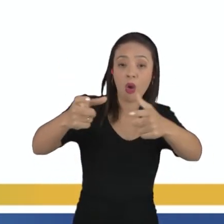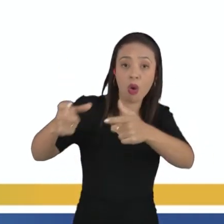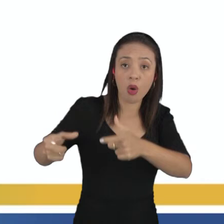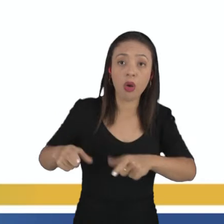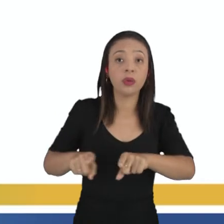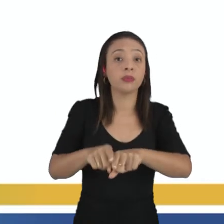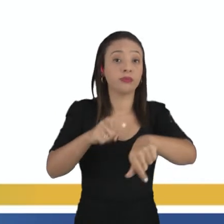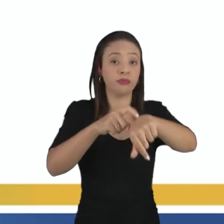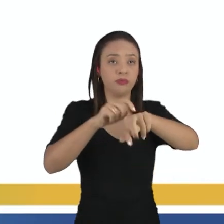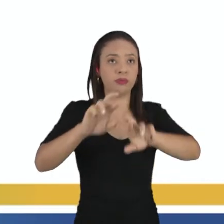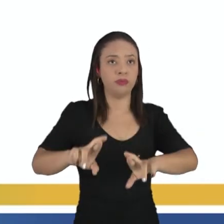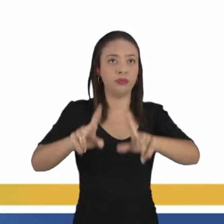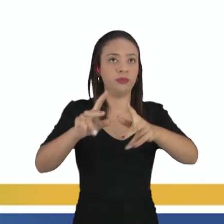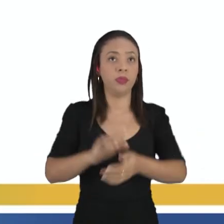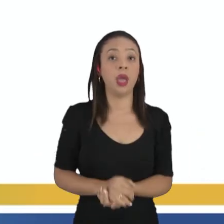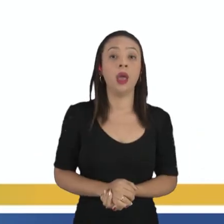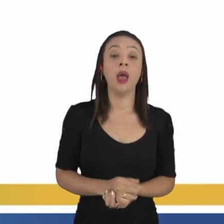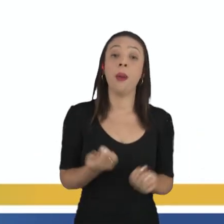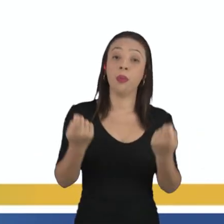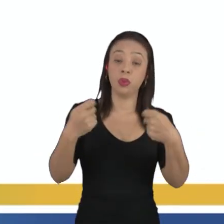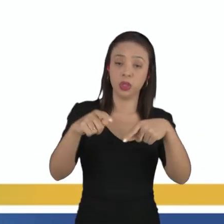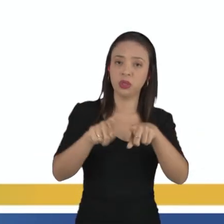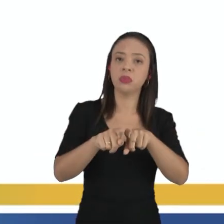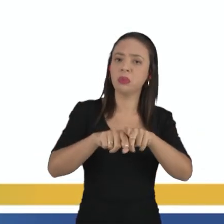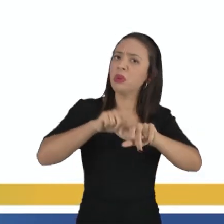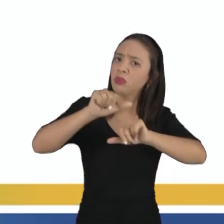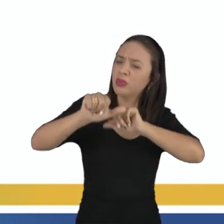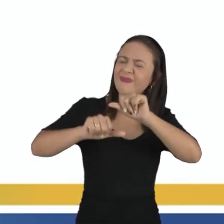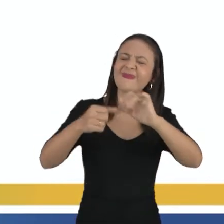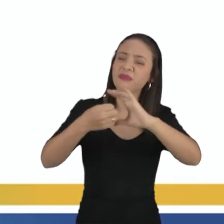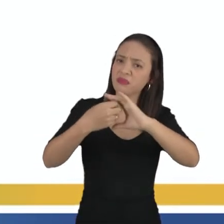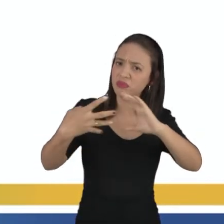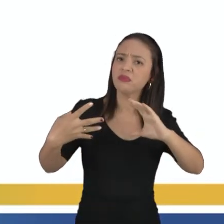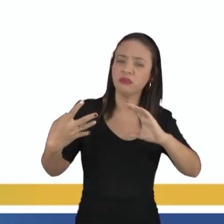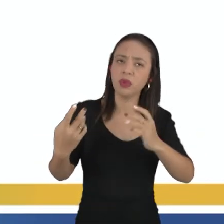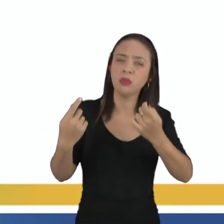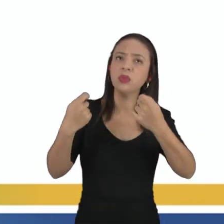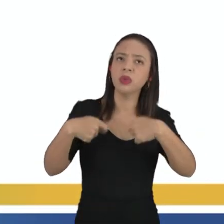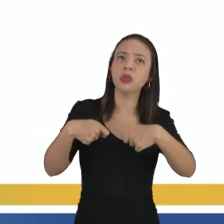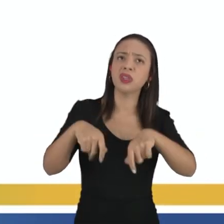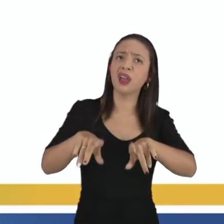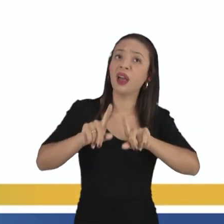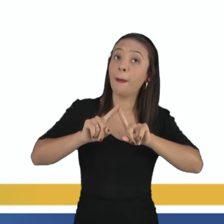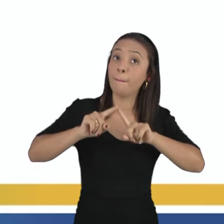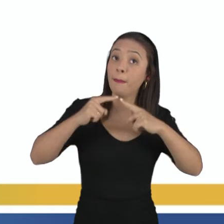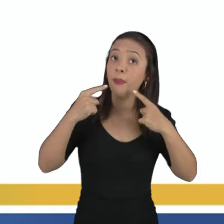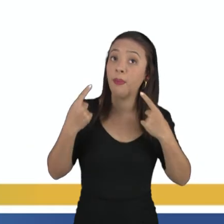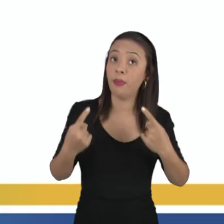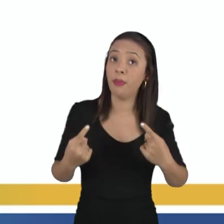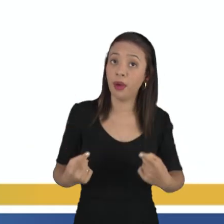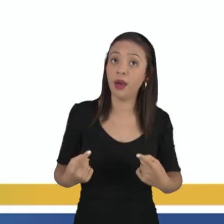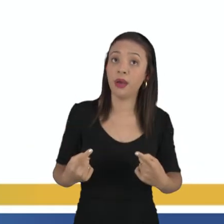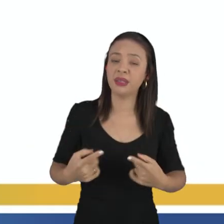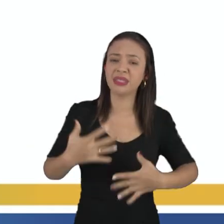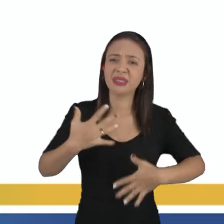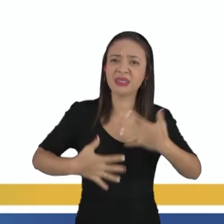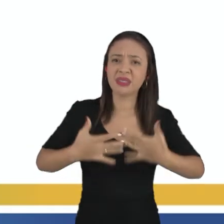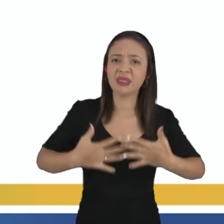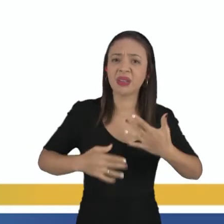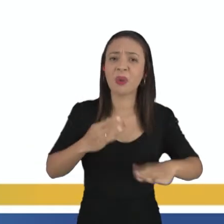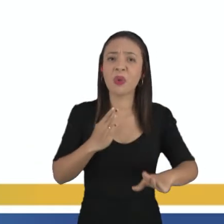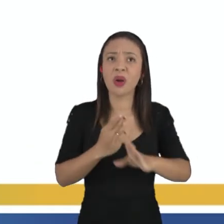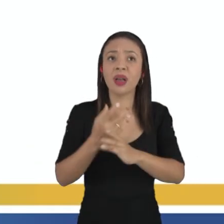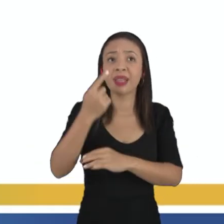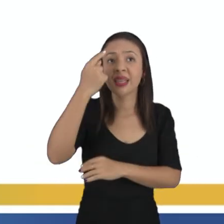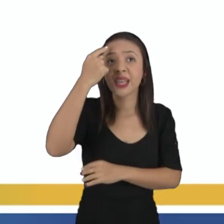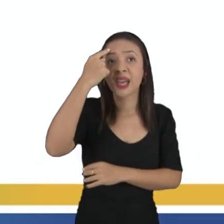lugares e tempos, podendo haver pequenas alterações em suas características. Mas isso vai se embaralhar com a invenção